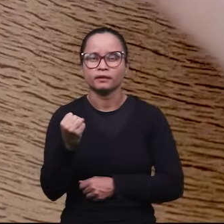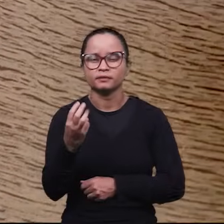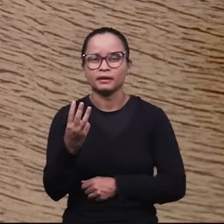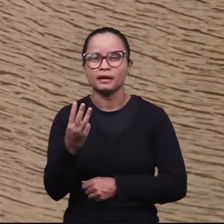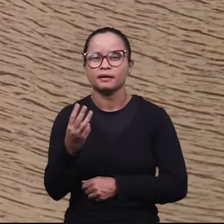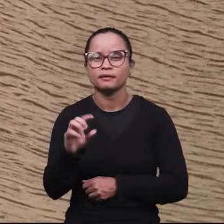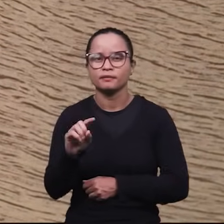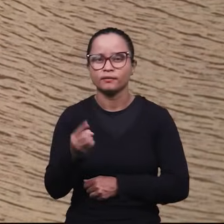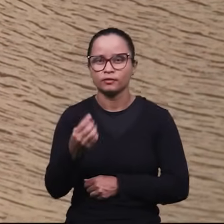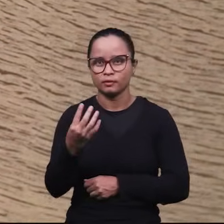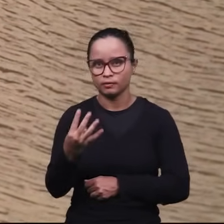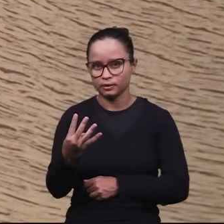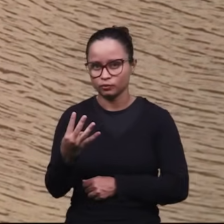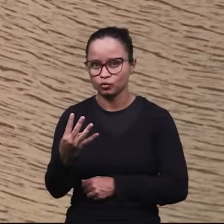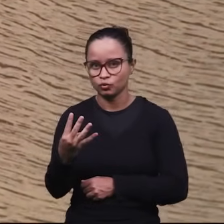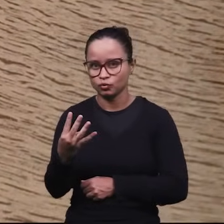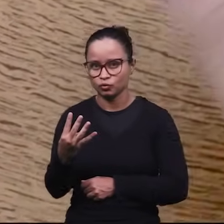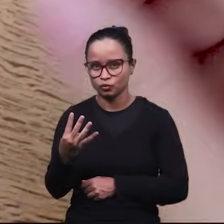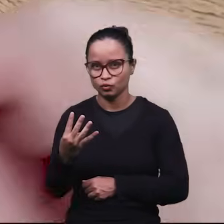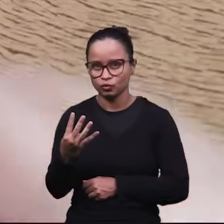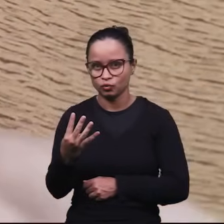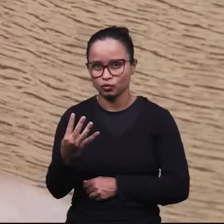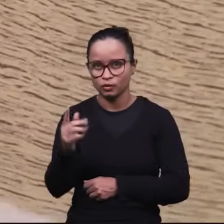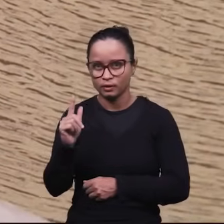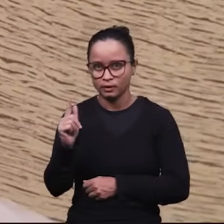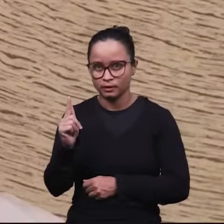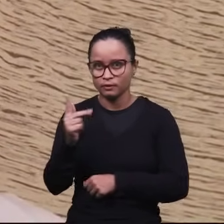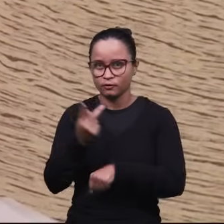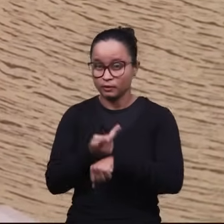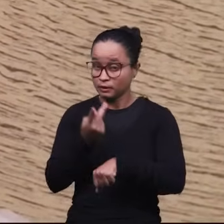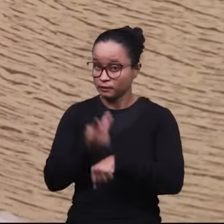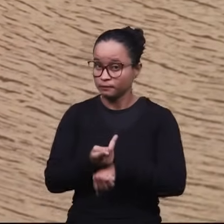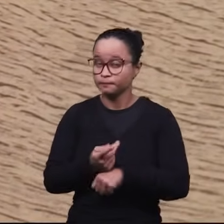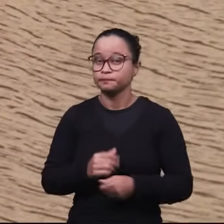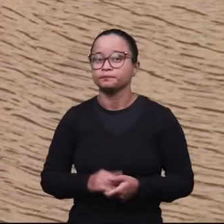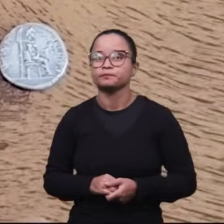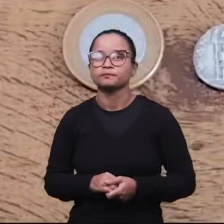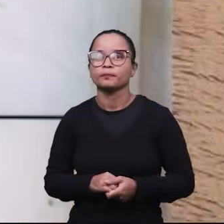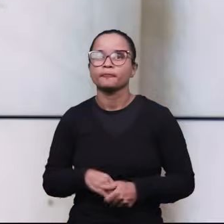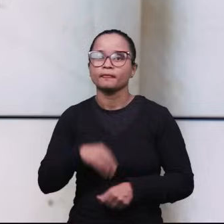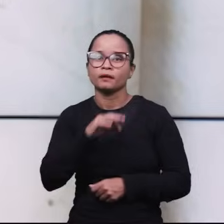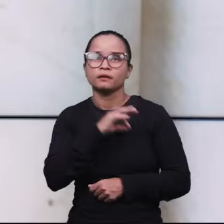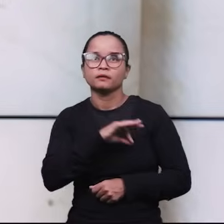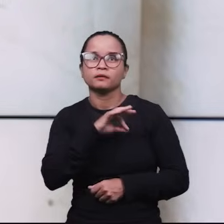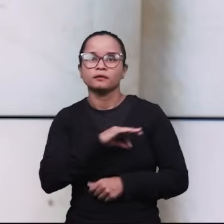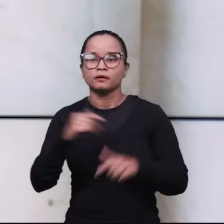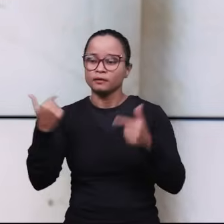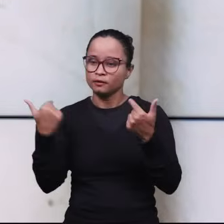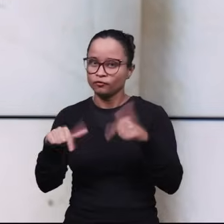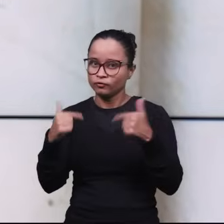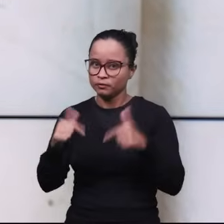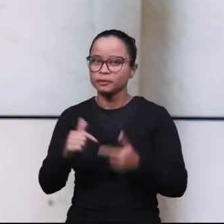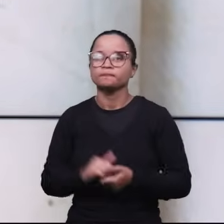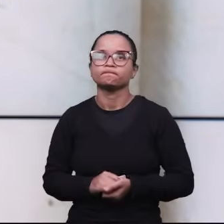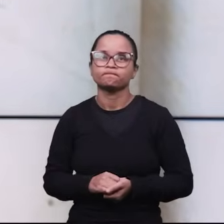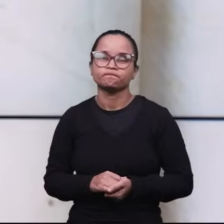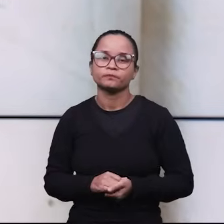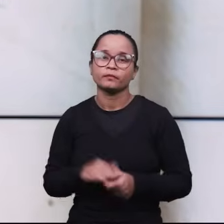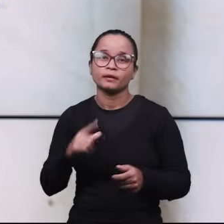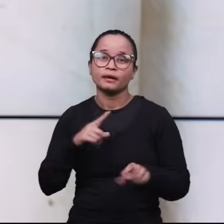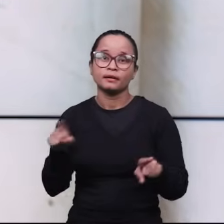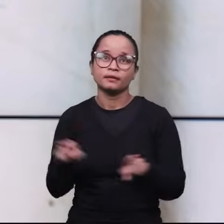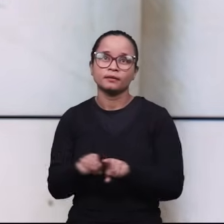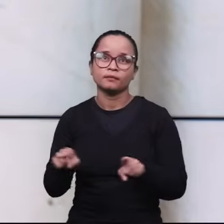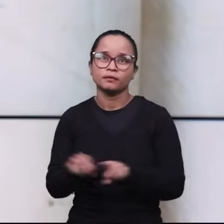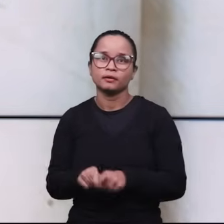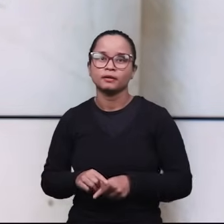3,4 gramas de prata e era o salário de um trabalhador. Temos aí